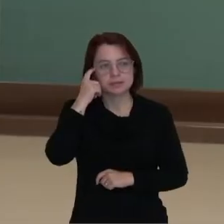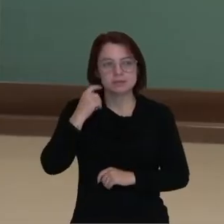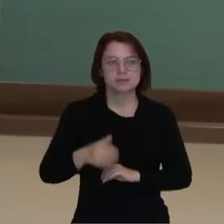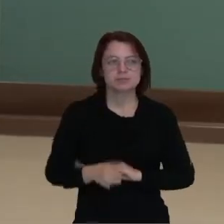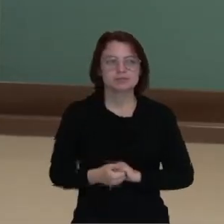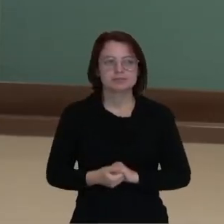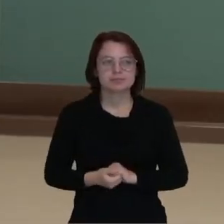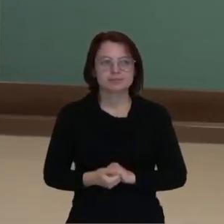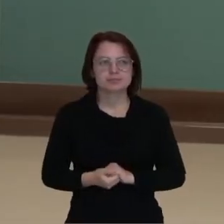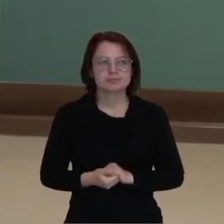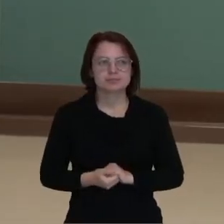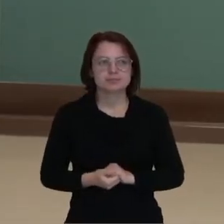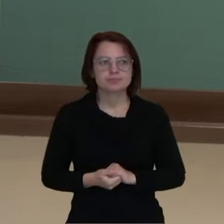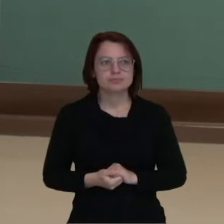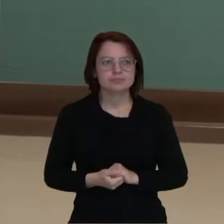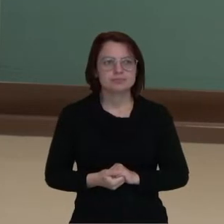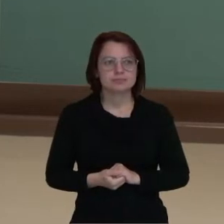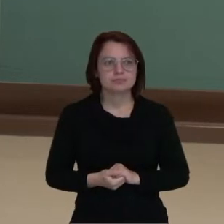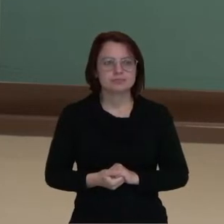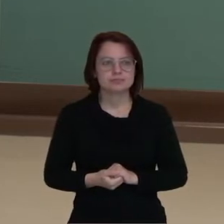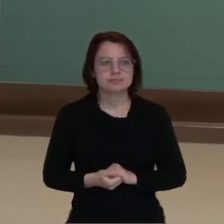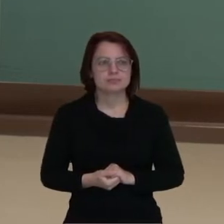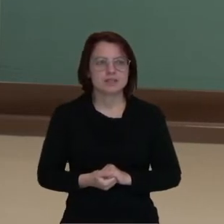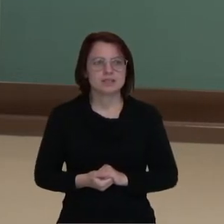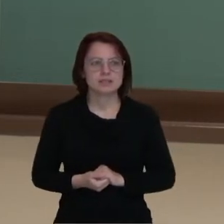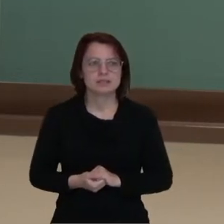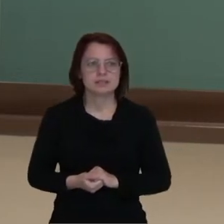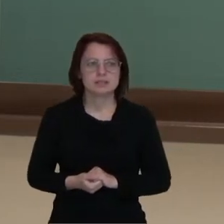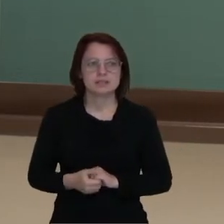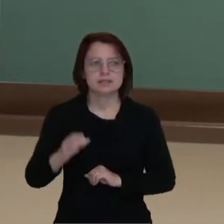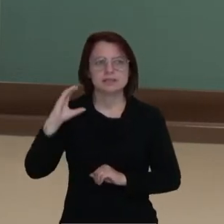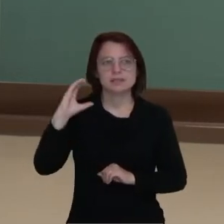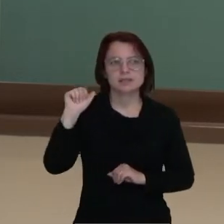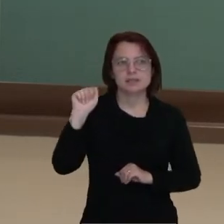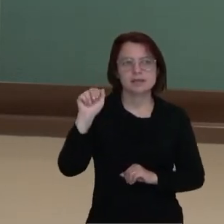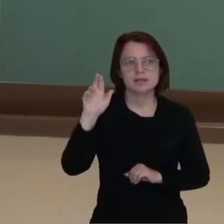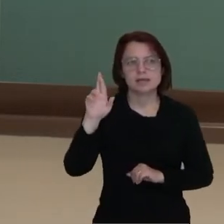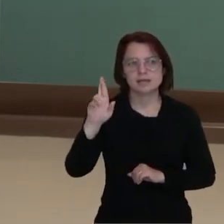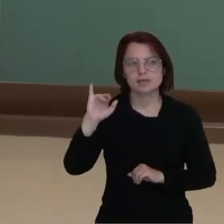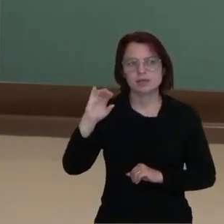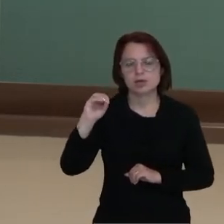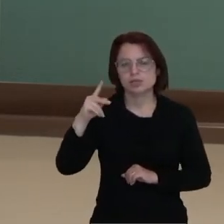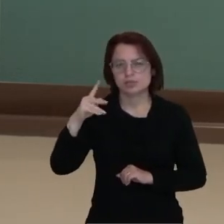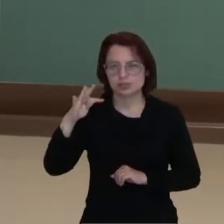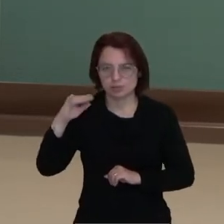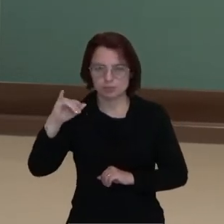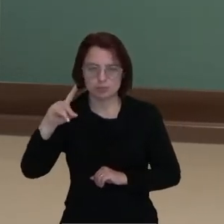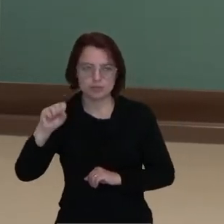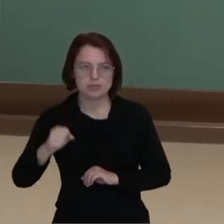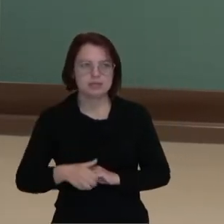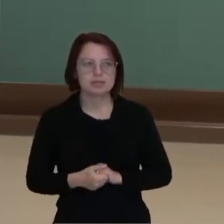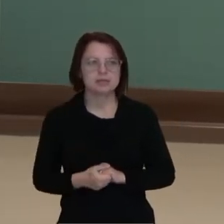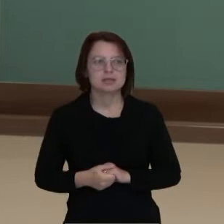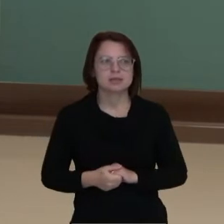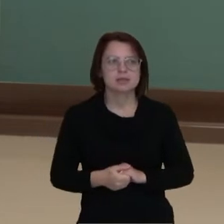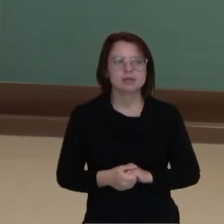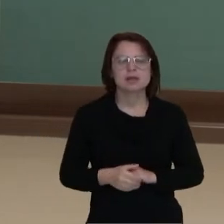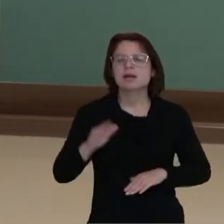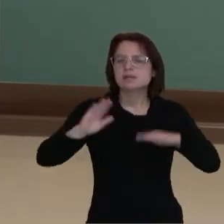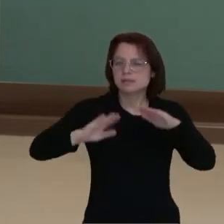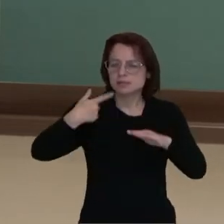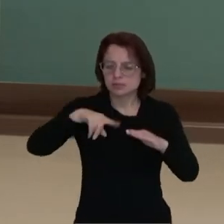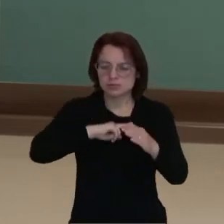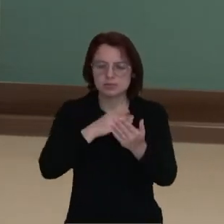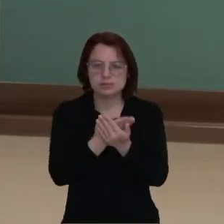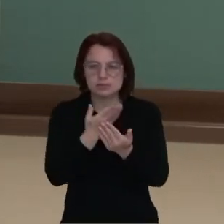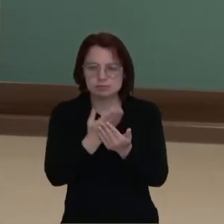comum, cromátides, os cromossomos homólogos. Cariótipo. O que é cariótipo? Às vezes a gente vai